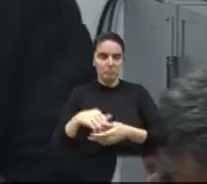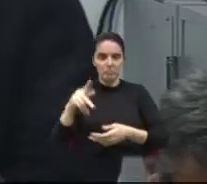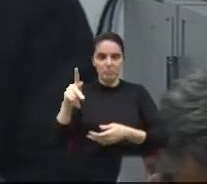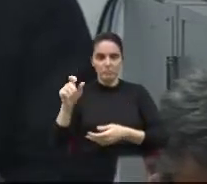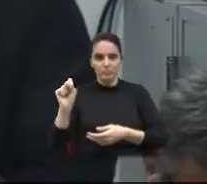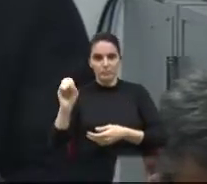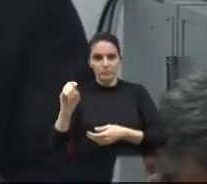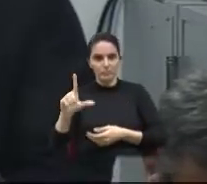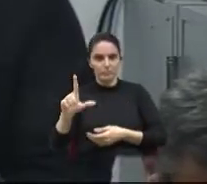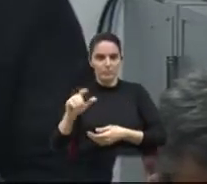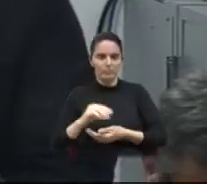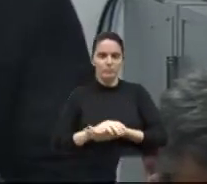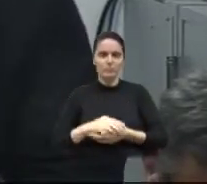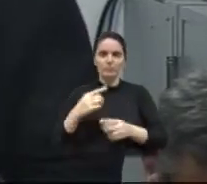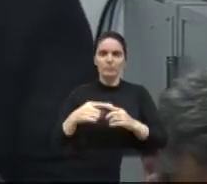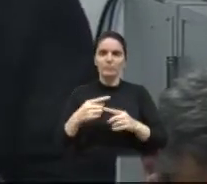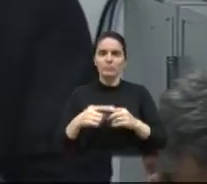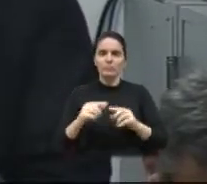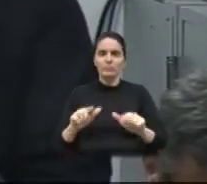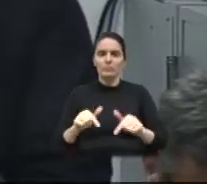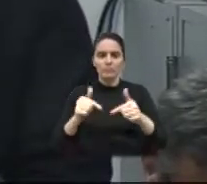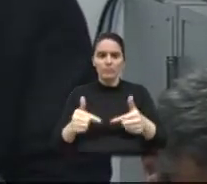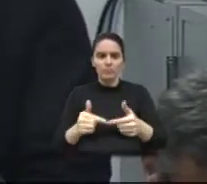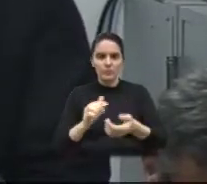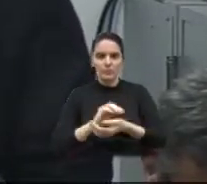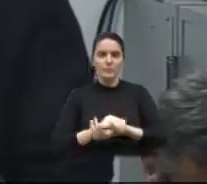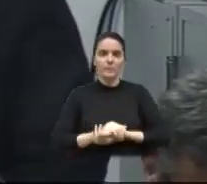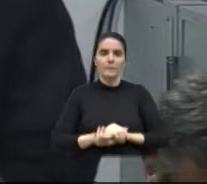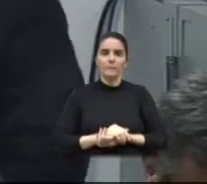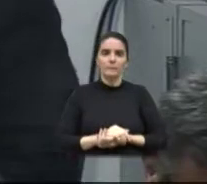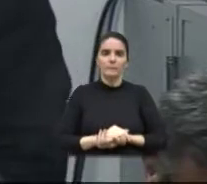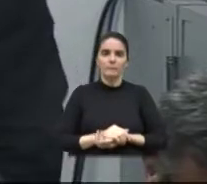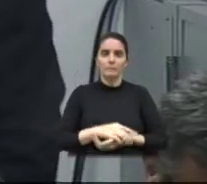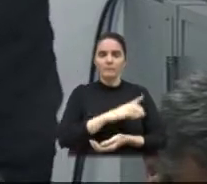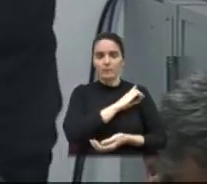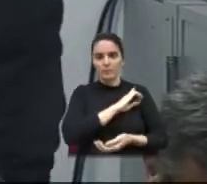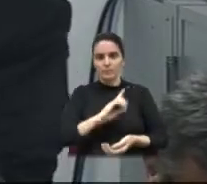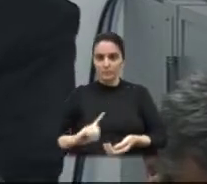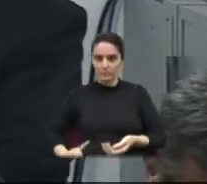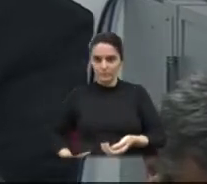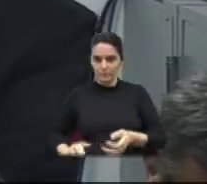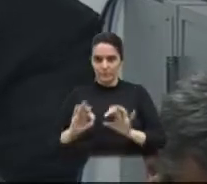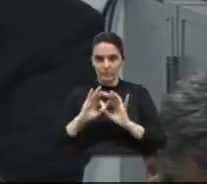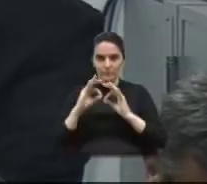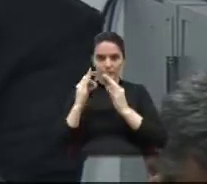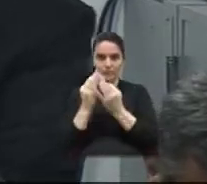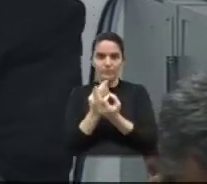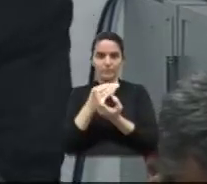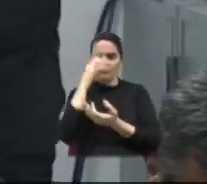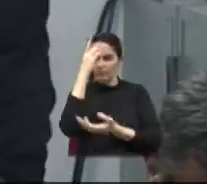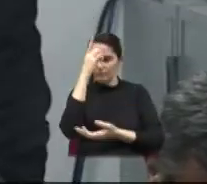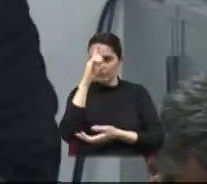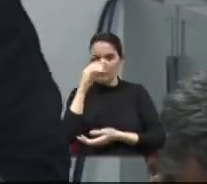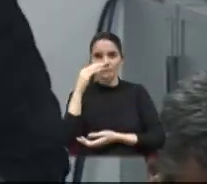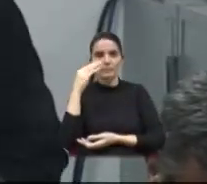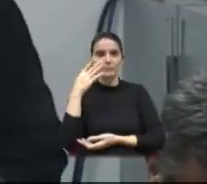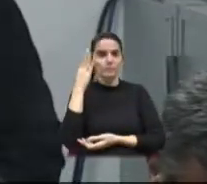porque foi uma luta muito grande da bancada dos deputados lá da família, vereador Lemão, o senhor acompanhou no ano